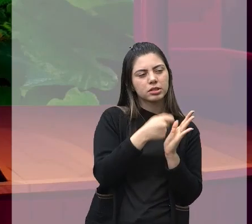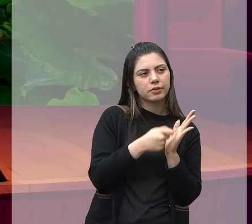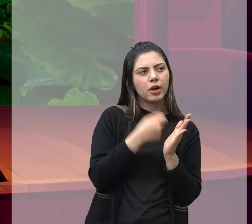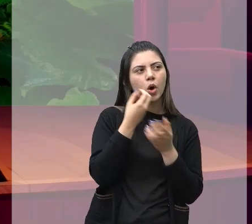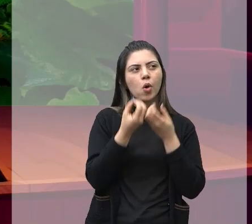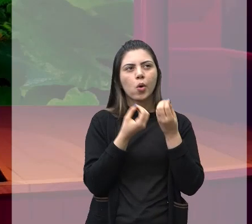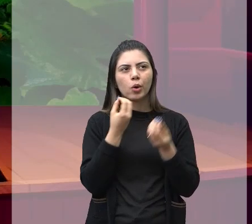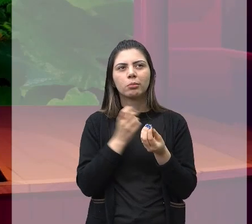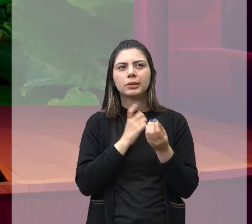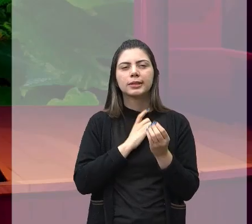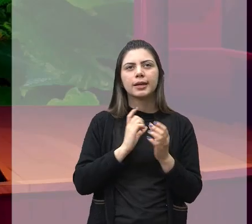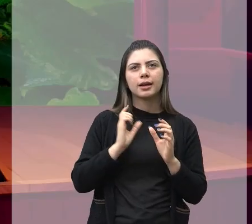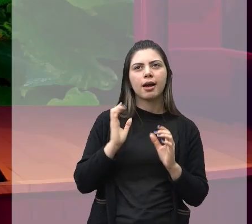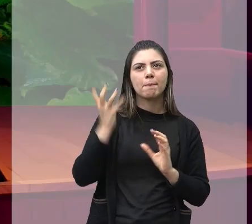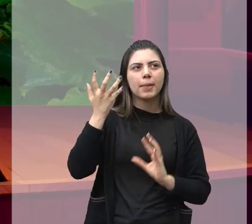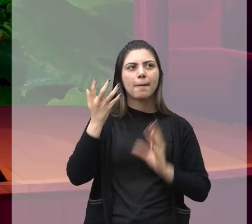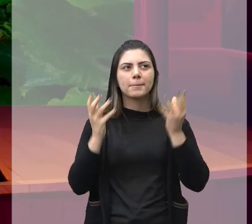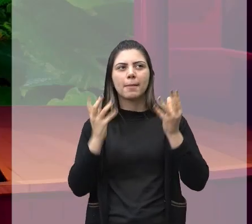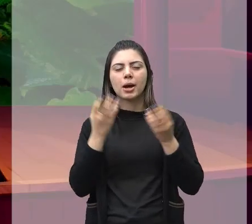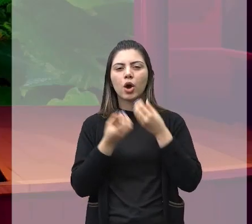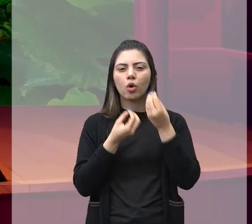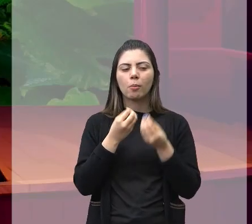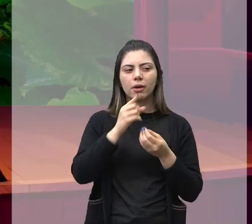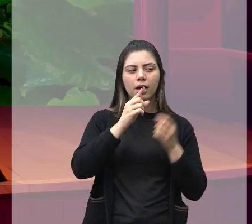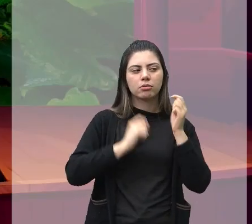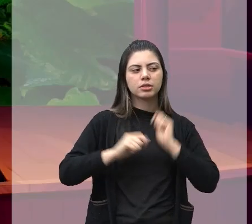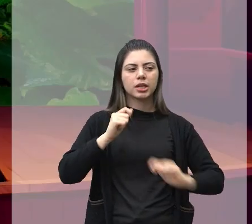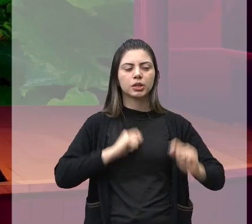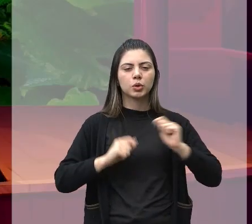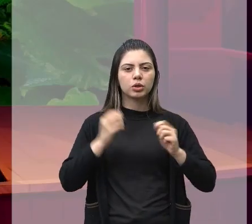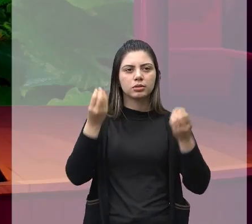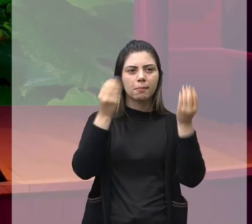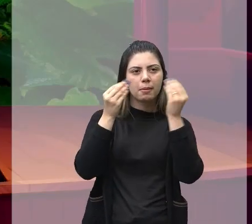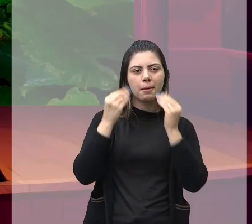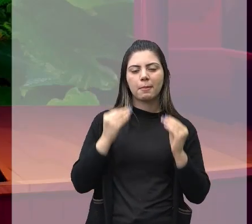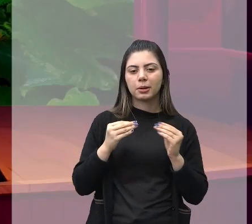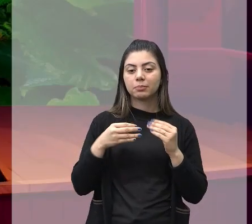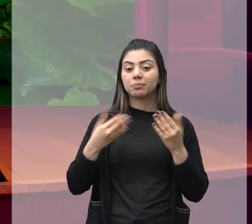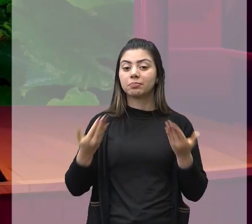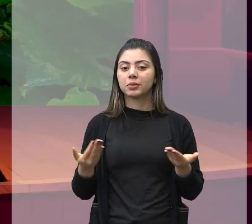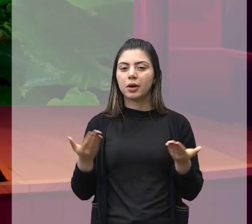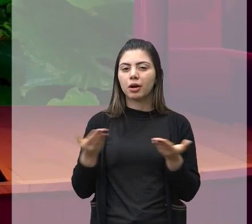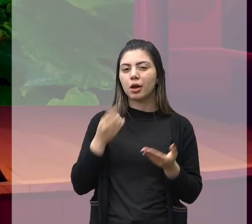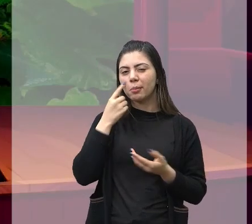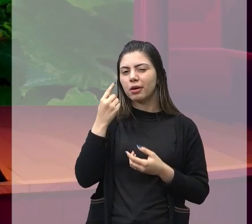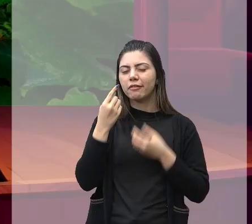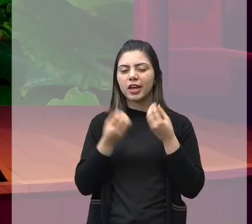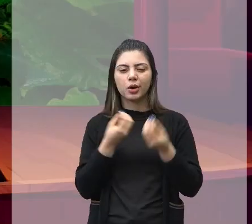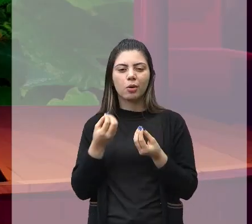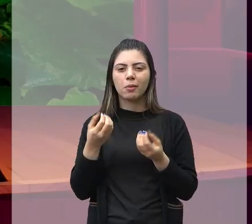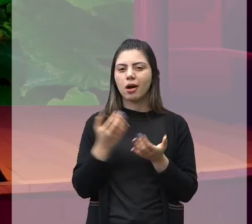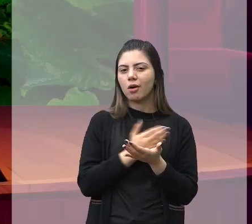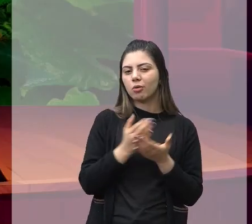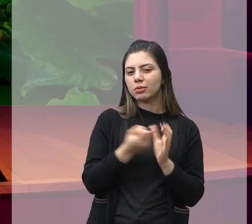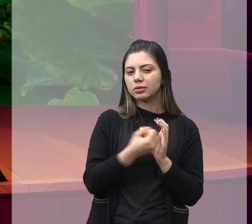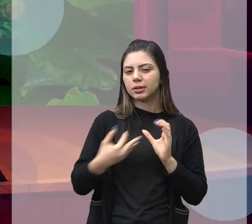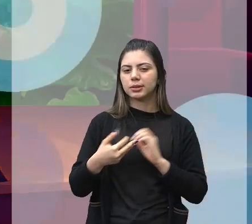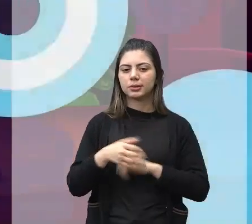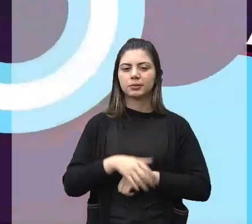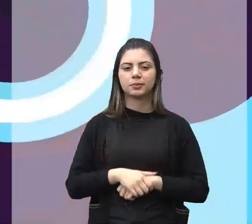vai acontecer essa caracterização. E vamos ver agora como é que a gente pode fazer algumas